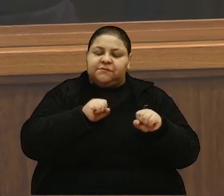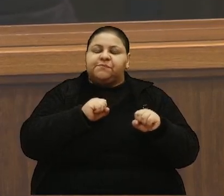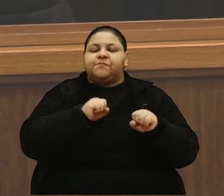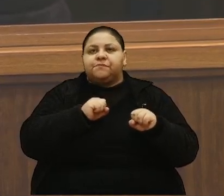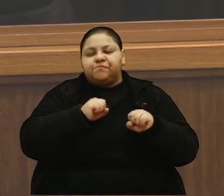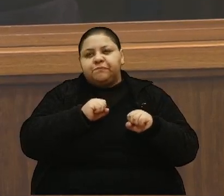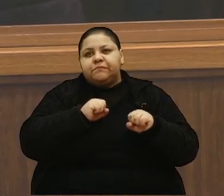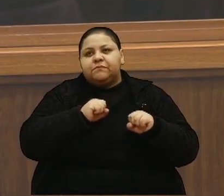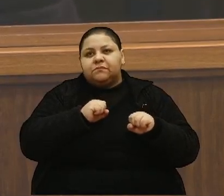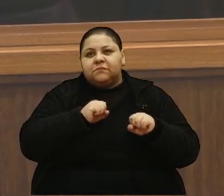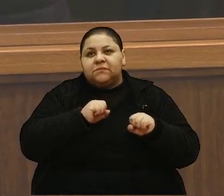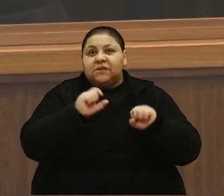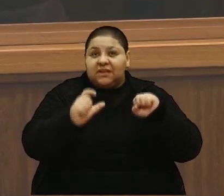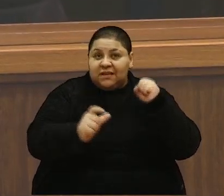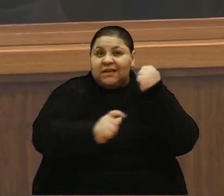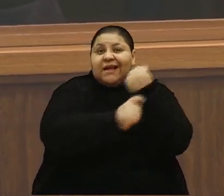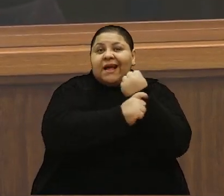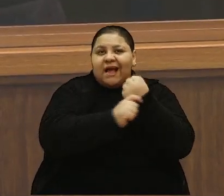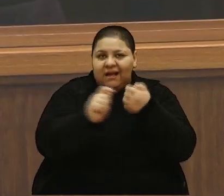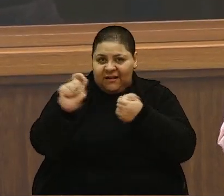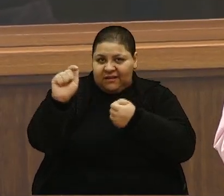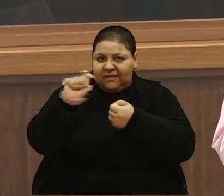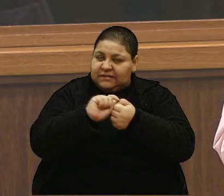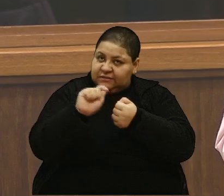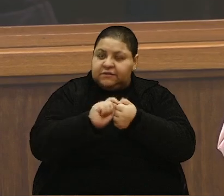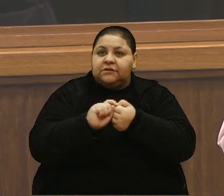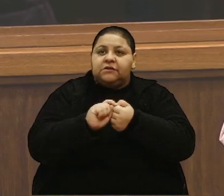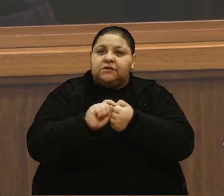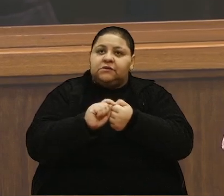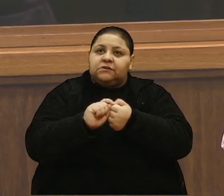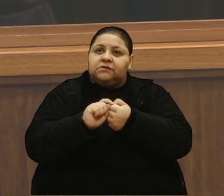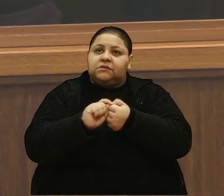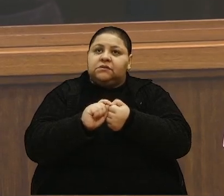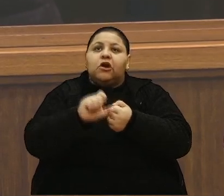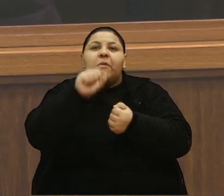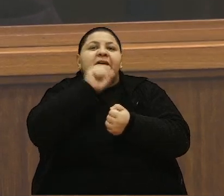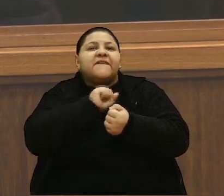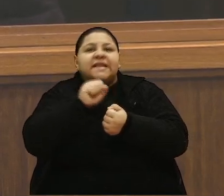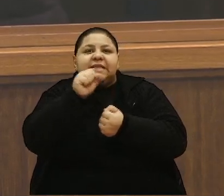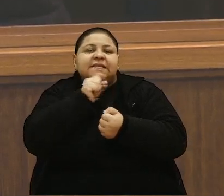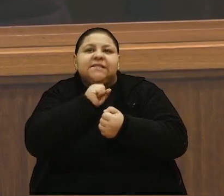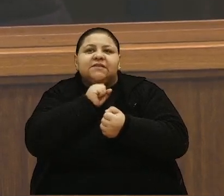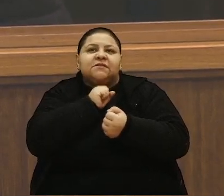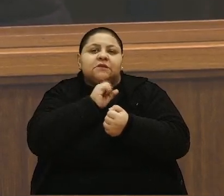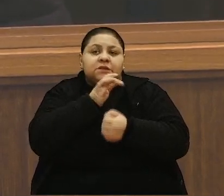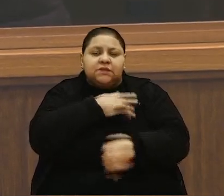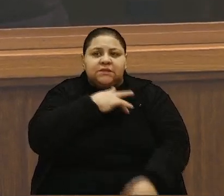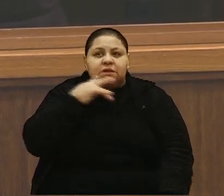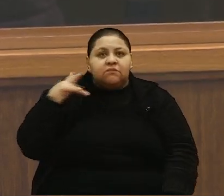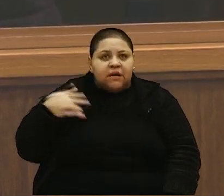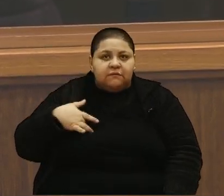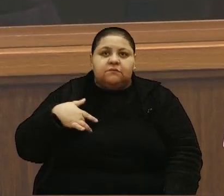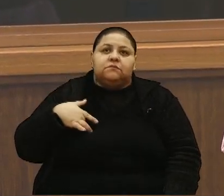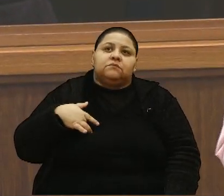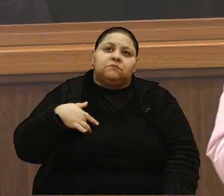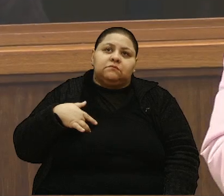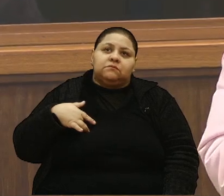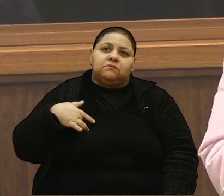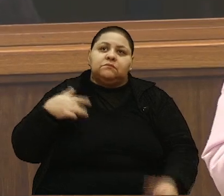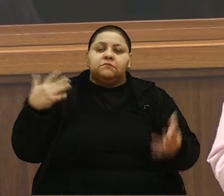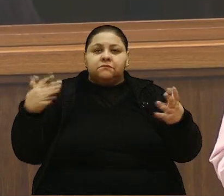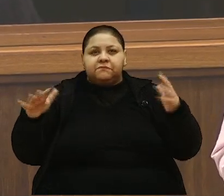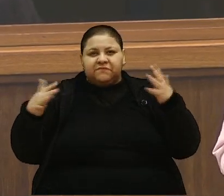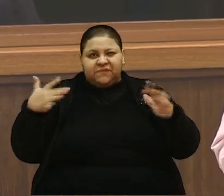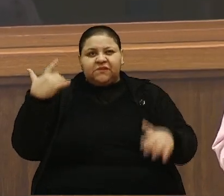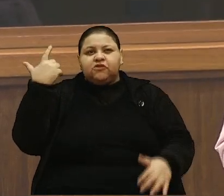mais garantida para fazer uma velhice saudável, né? Então, parabenizo